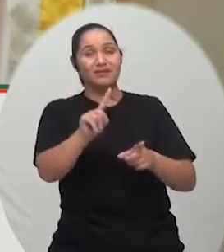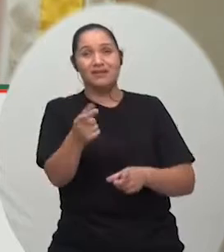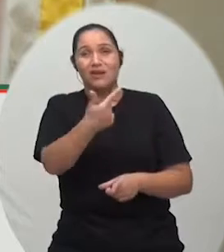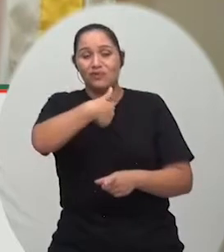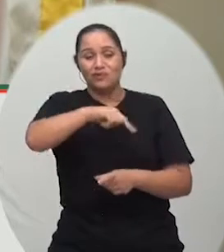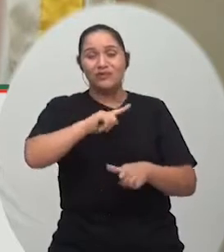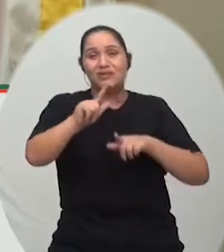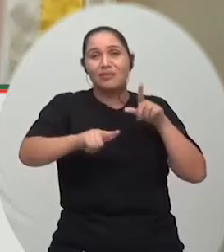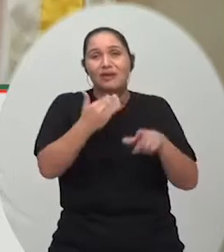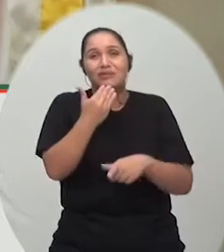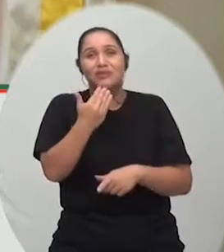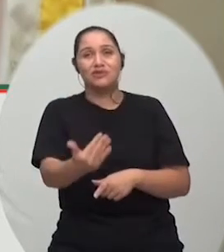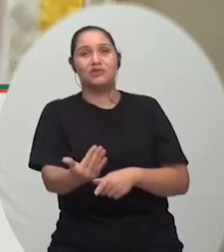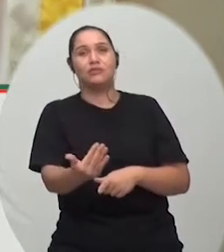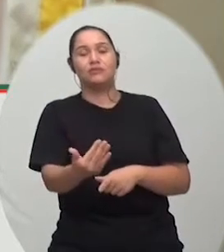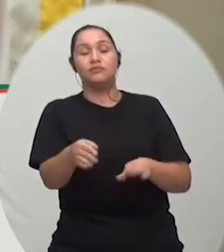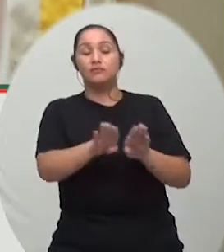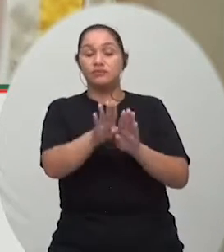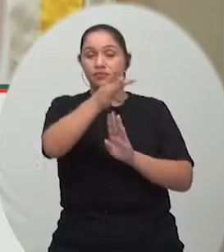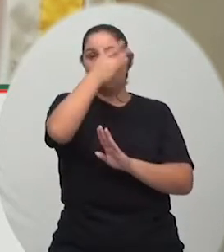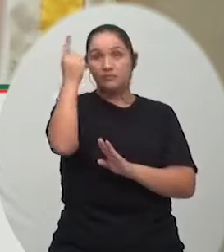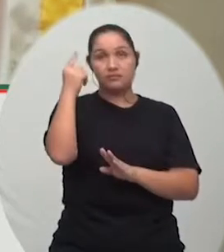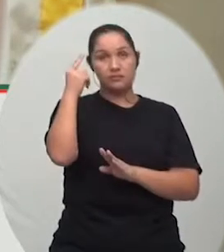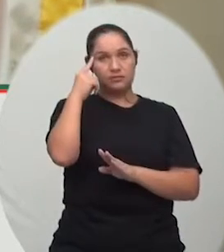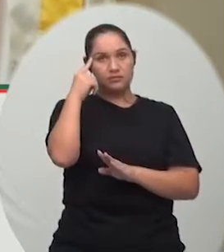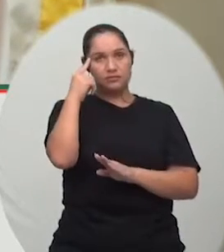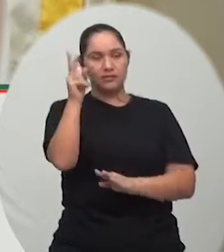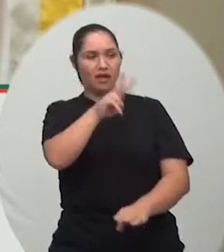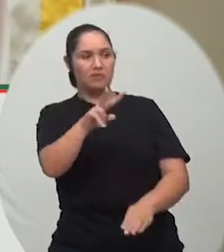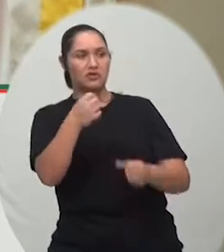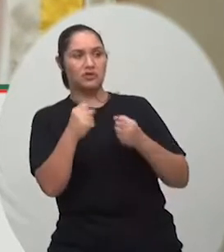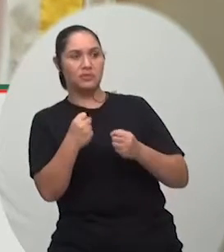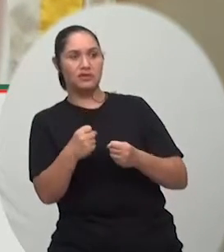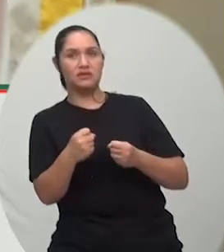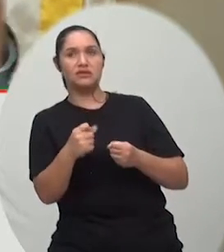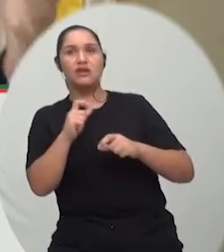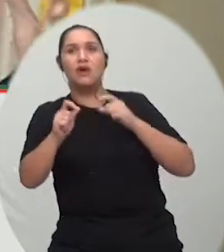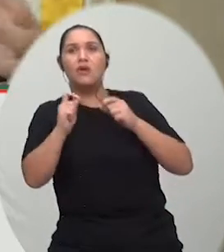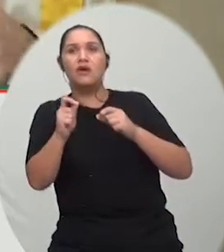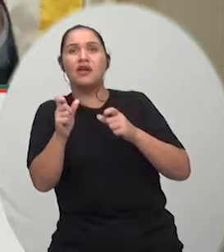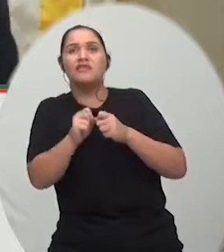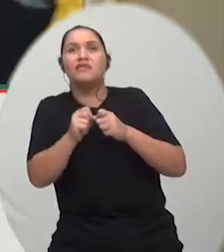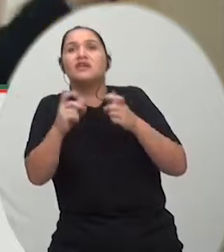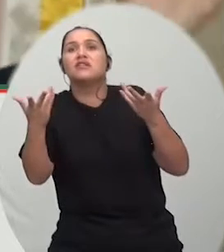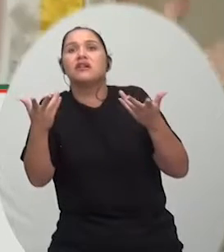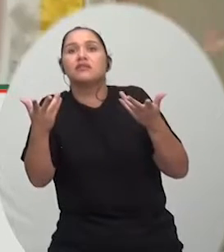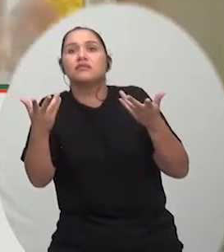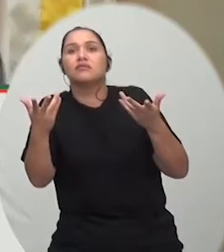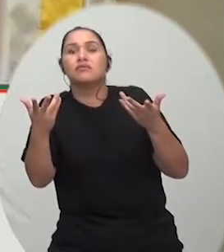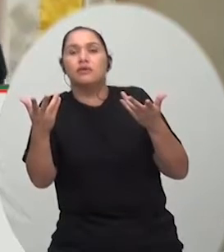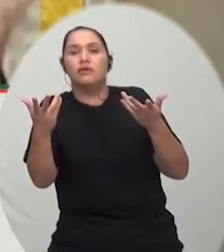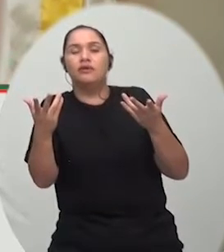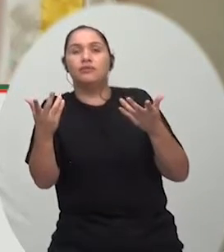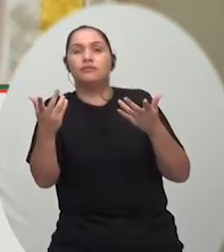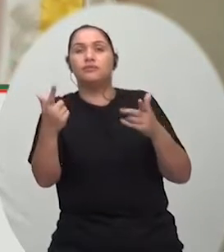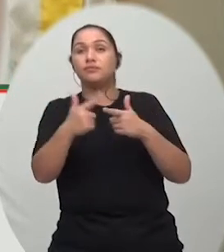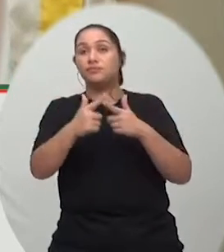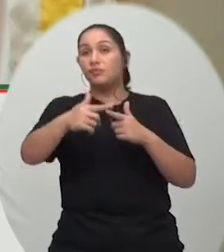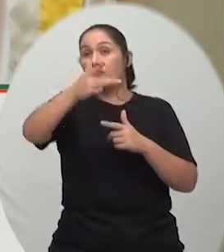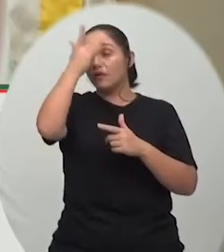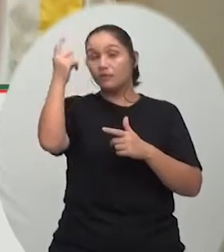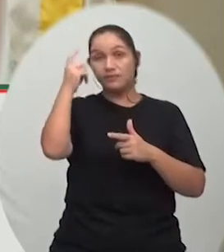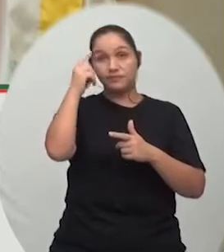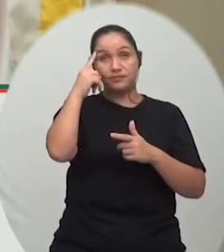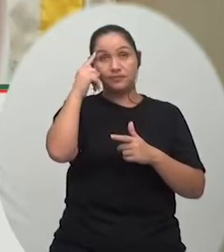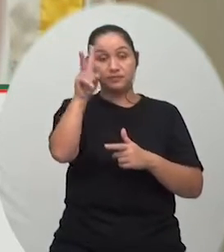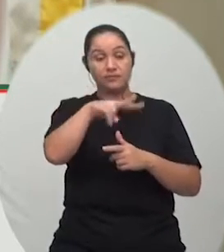E às vezes até acham que o vereador tem que fazer, por uma cultura que se regou na sociedade de há muito, que